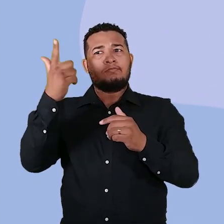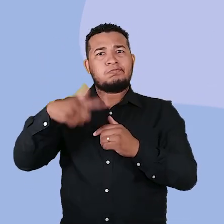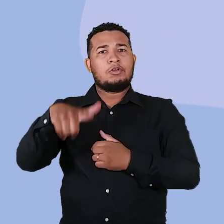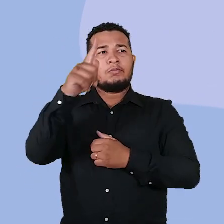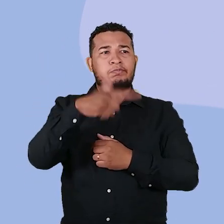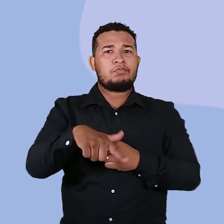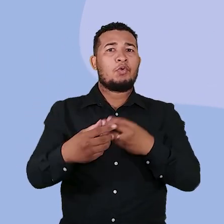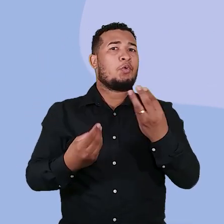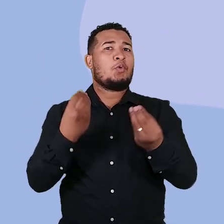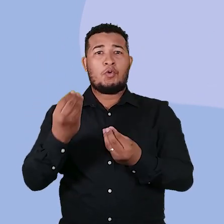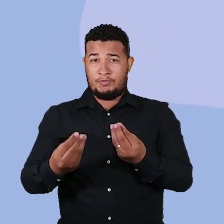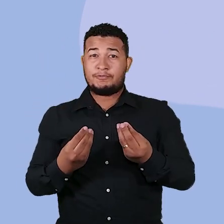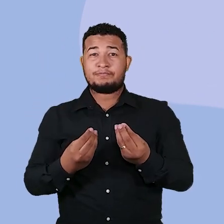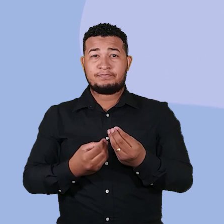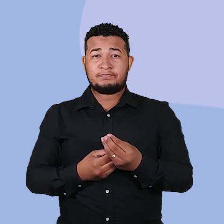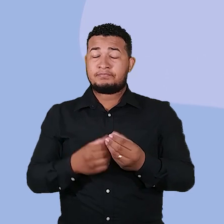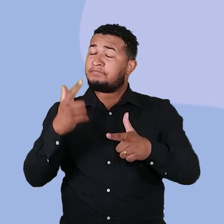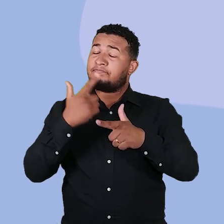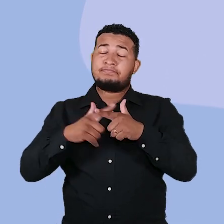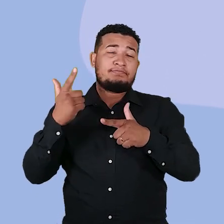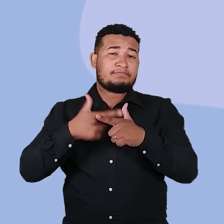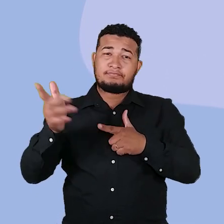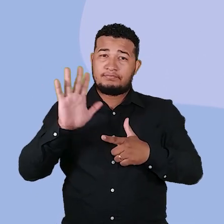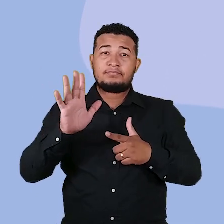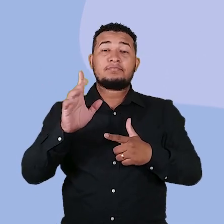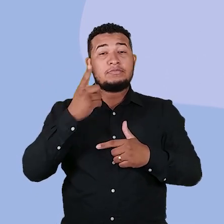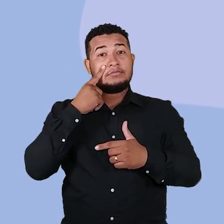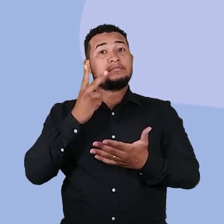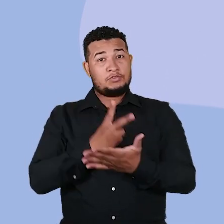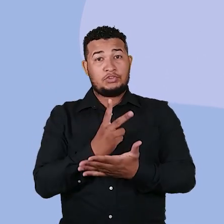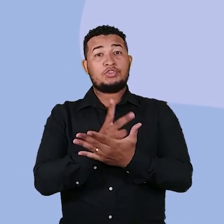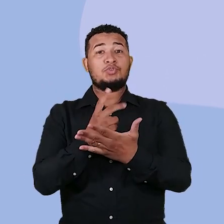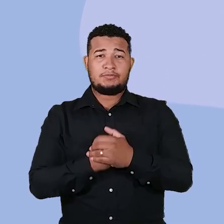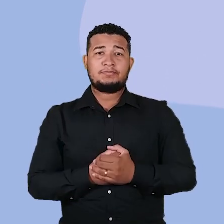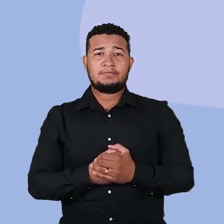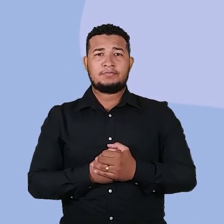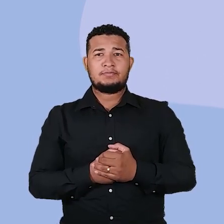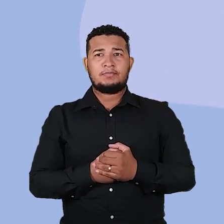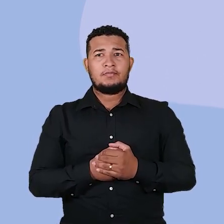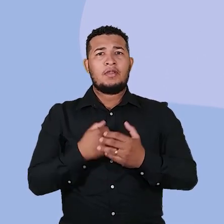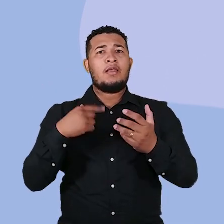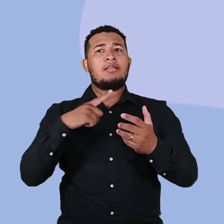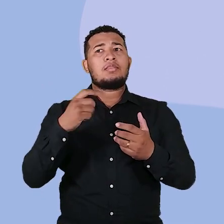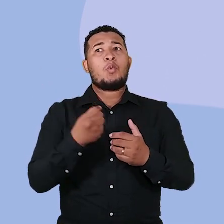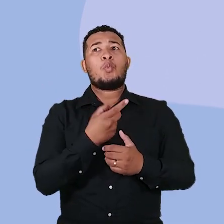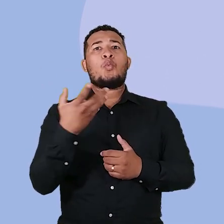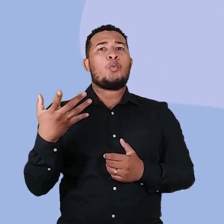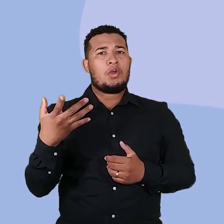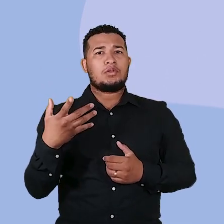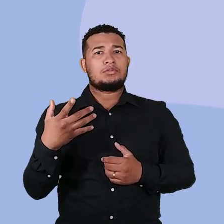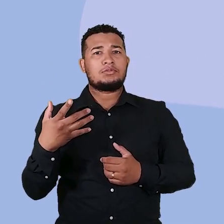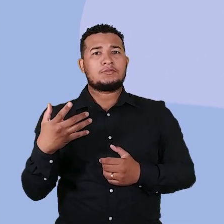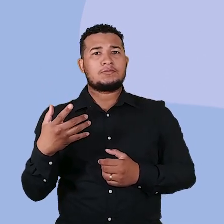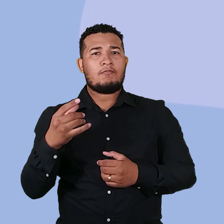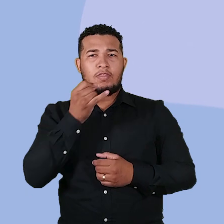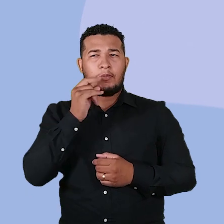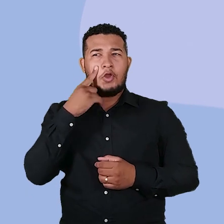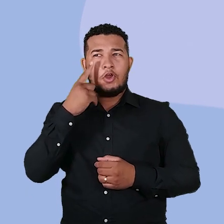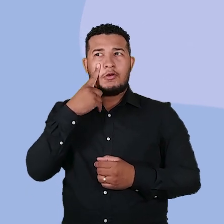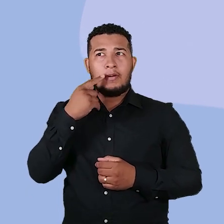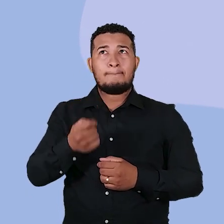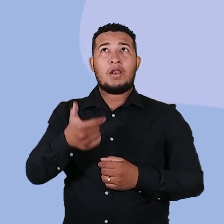probabilidade com repetição não tem problema você vai continuar fazendo as duas perguntas quantas opções